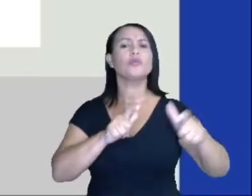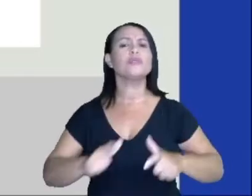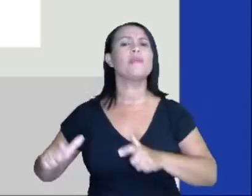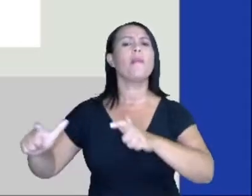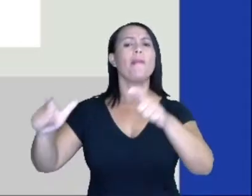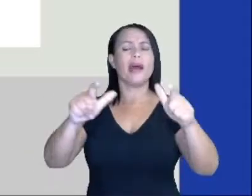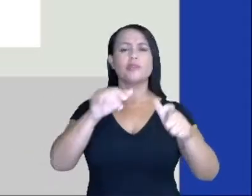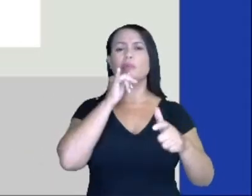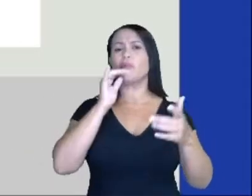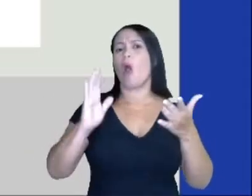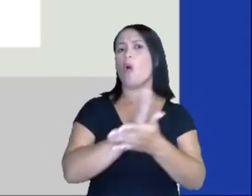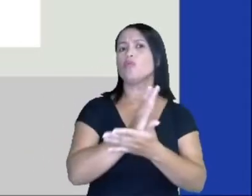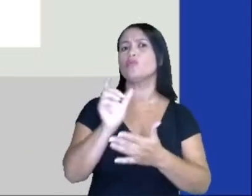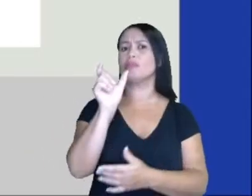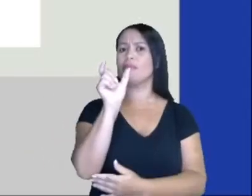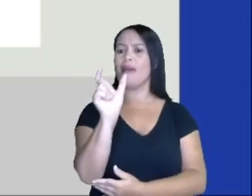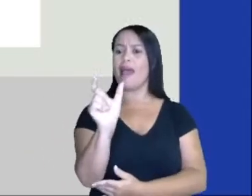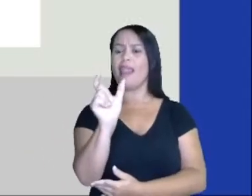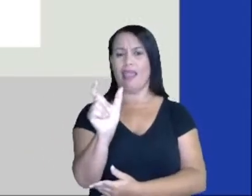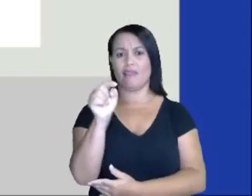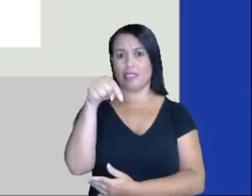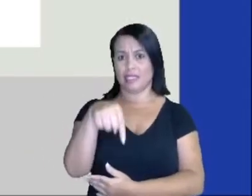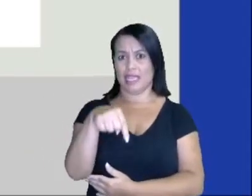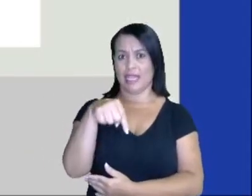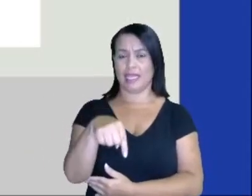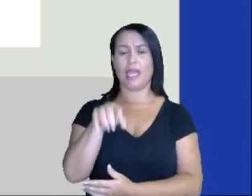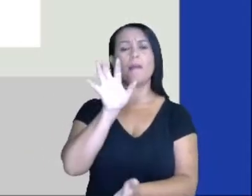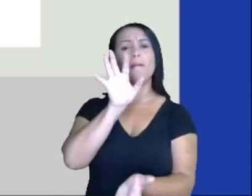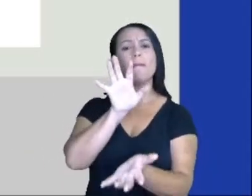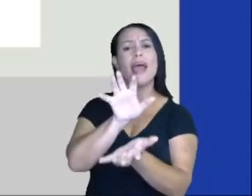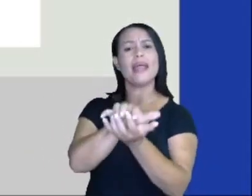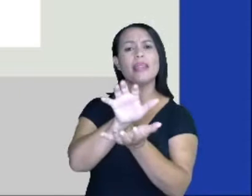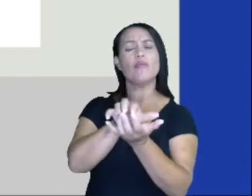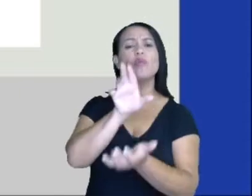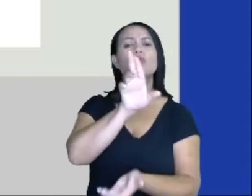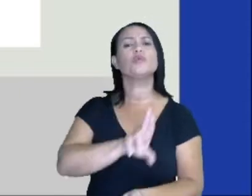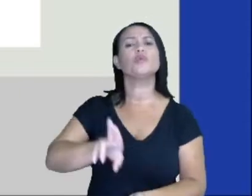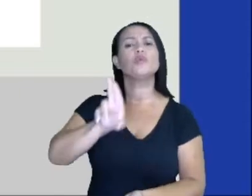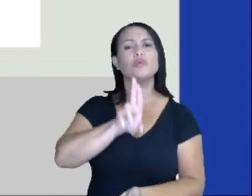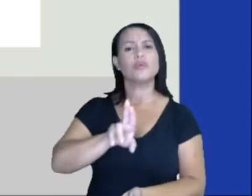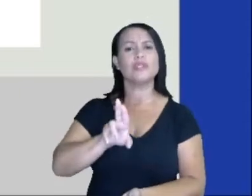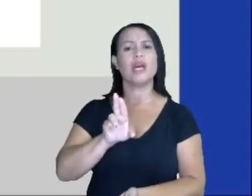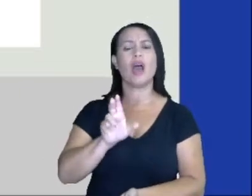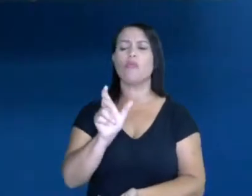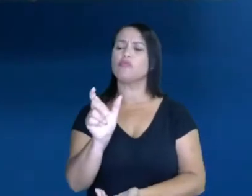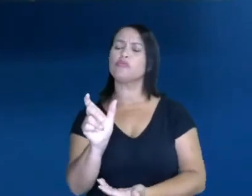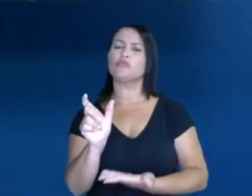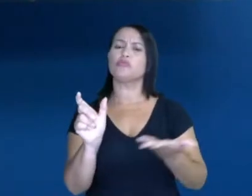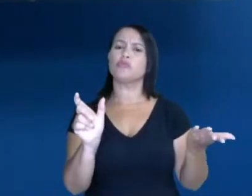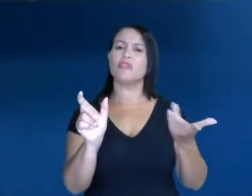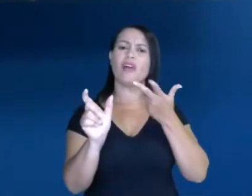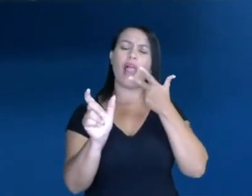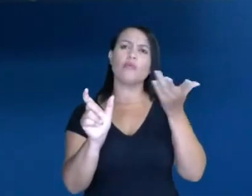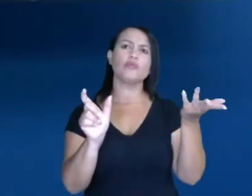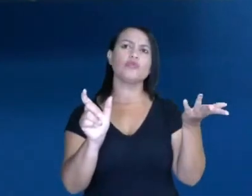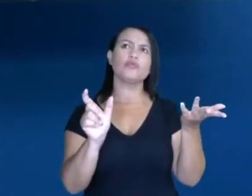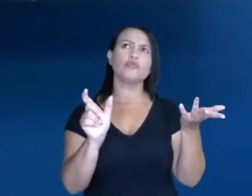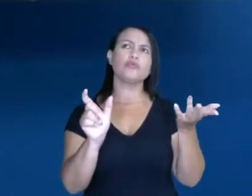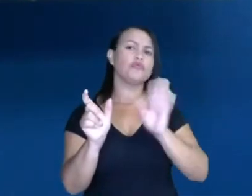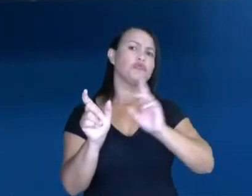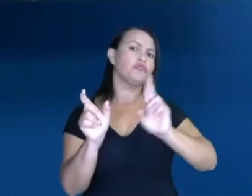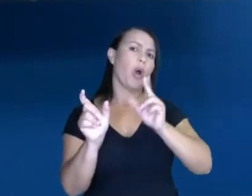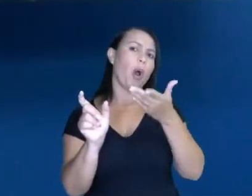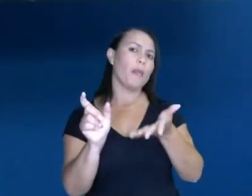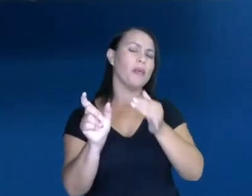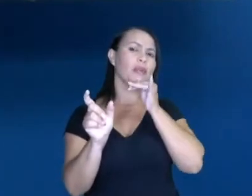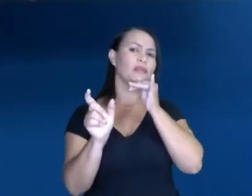dizer, tá? Algumas palavras que aqui em Pernambuco nós utilizamos de uma forma, nós utilizamos um determinado